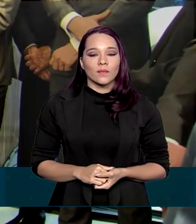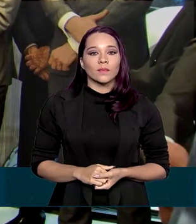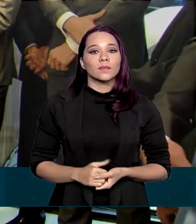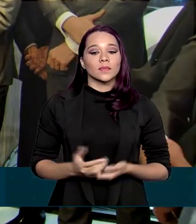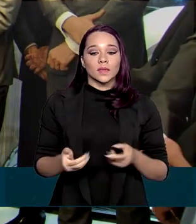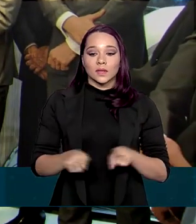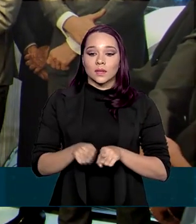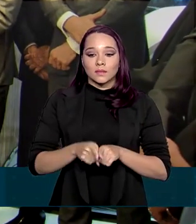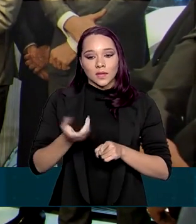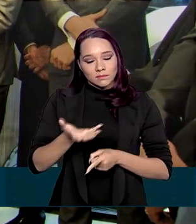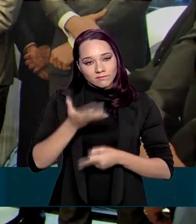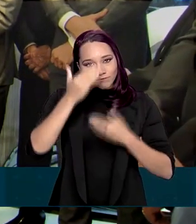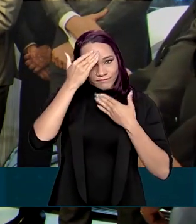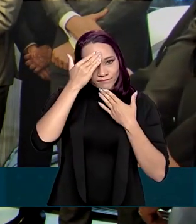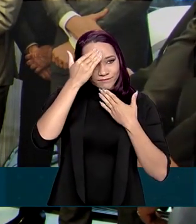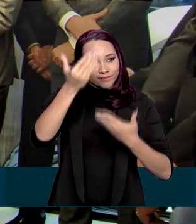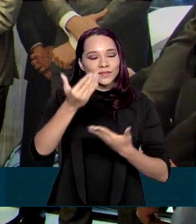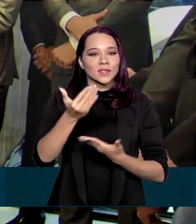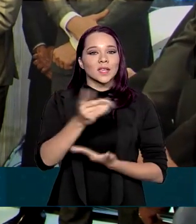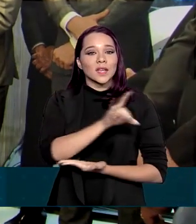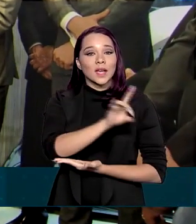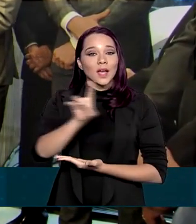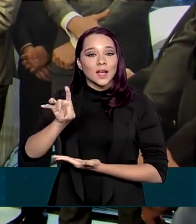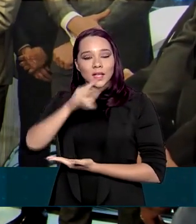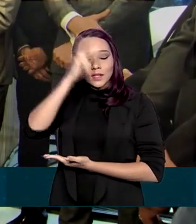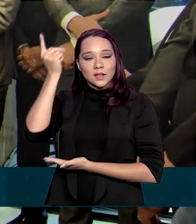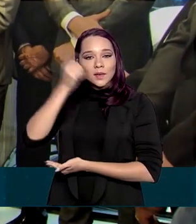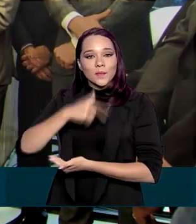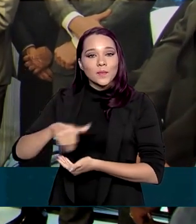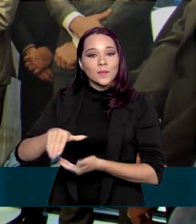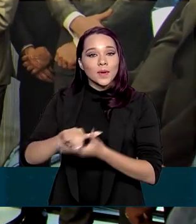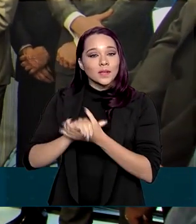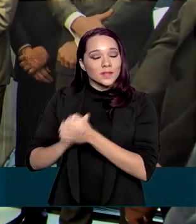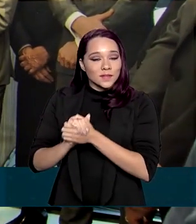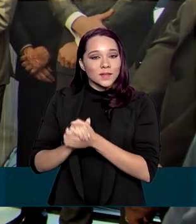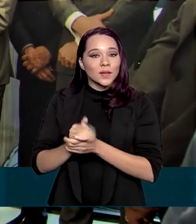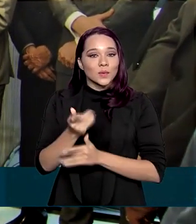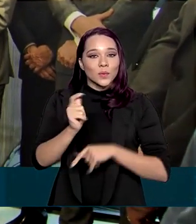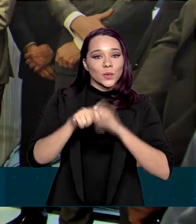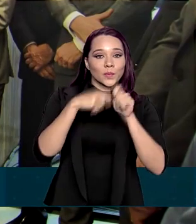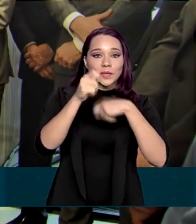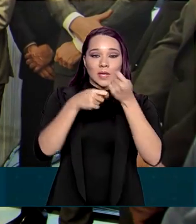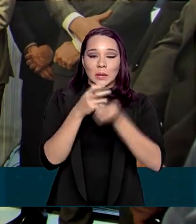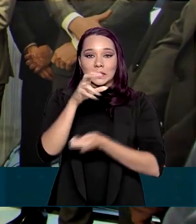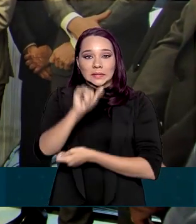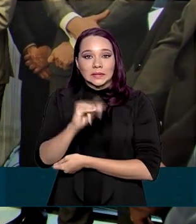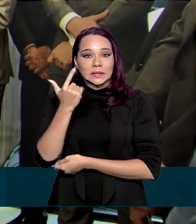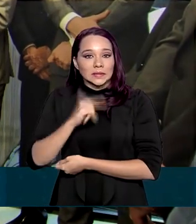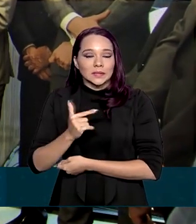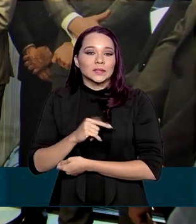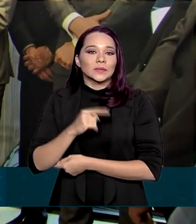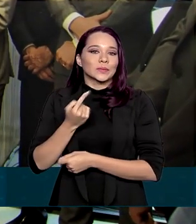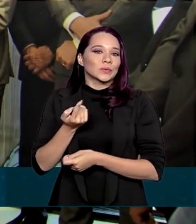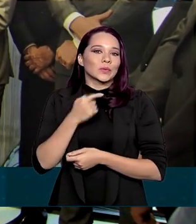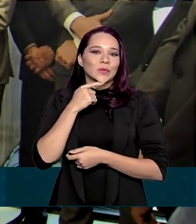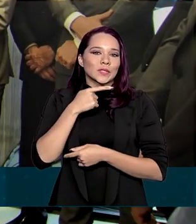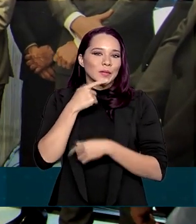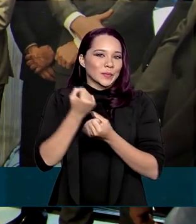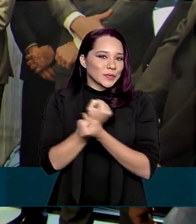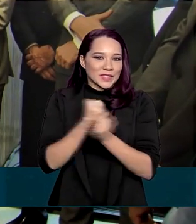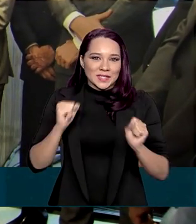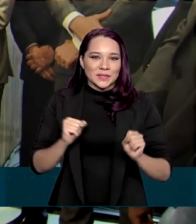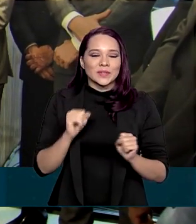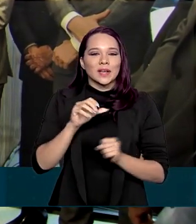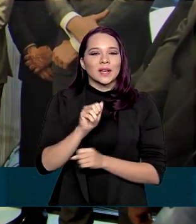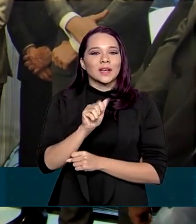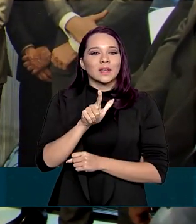Queria agradecer também os nossos parceiros comerciais, que sem eles esse canal não teria sido possível. O Alexandre